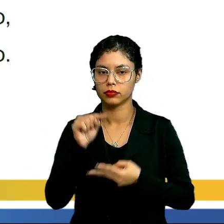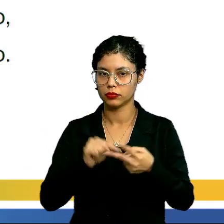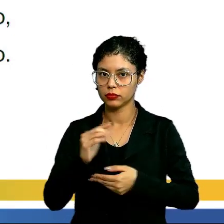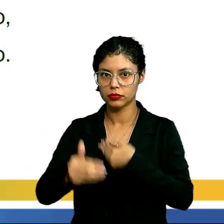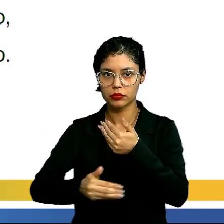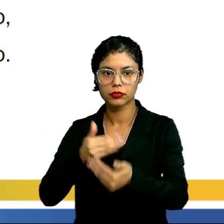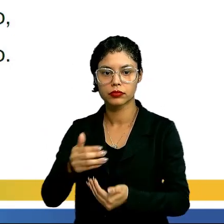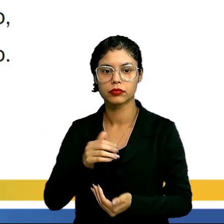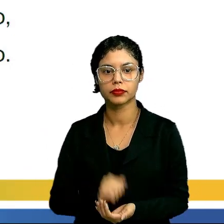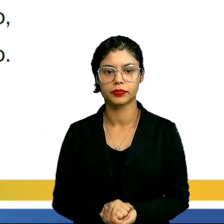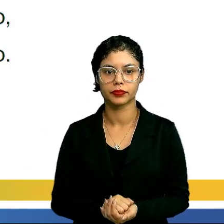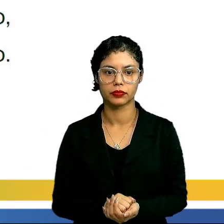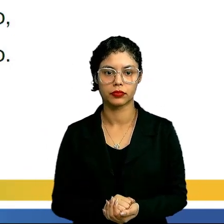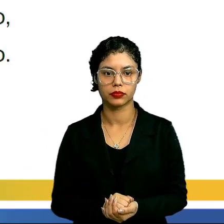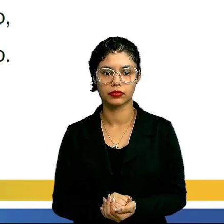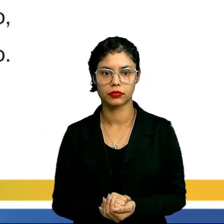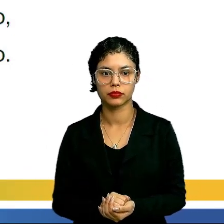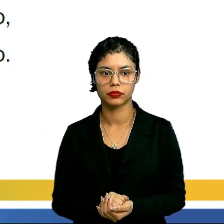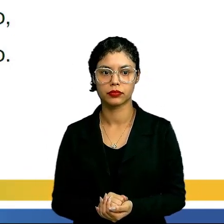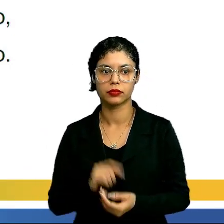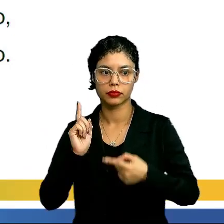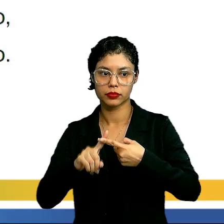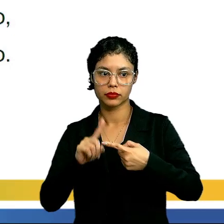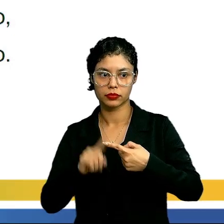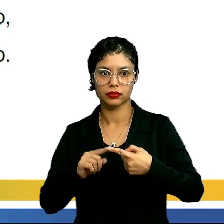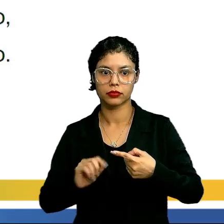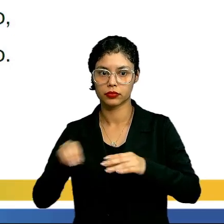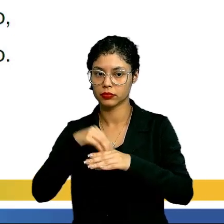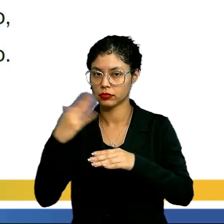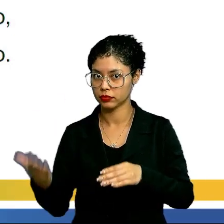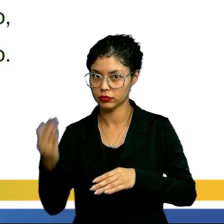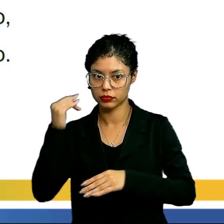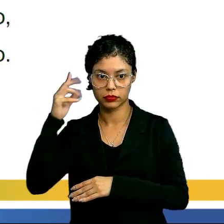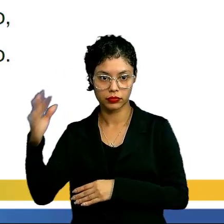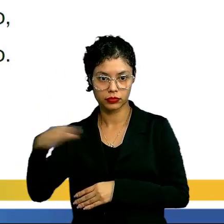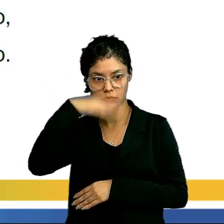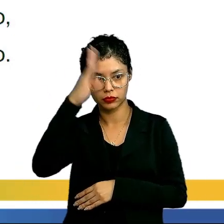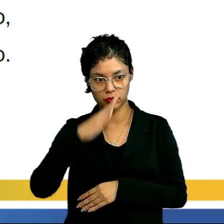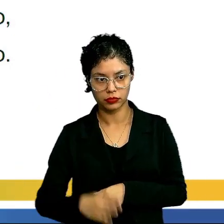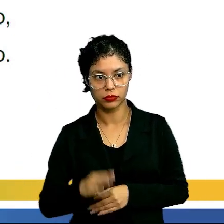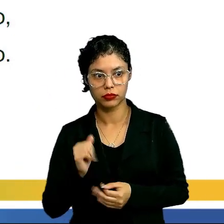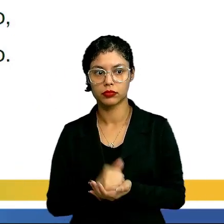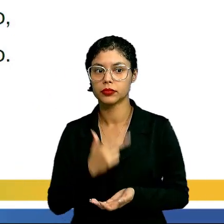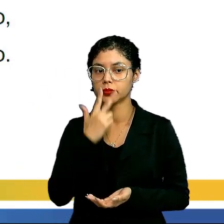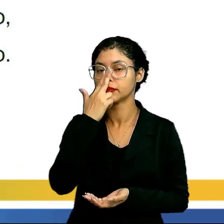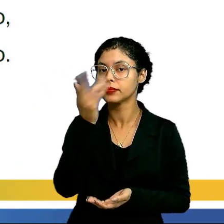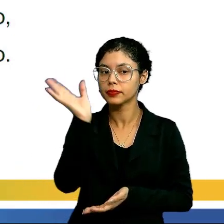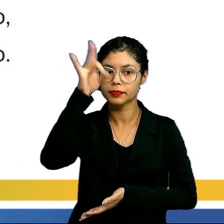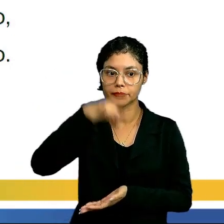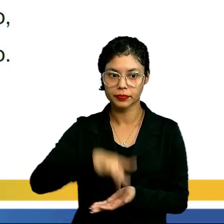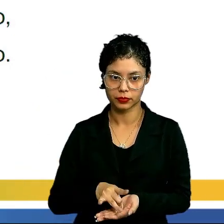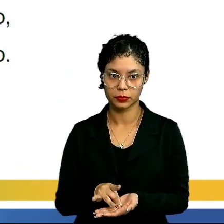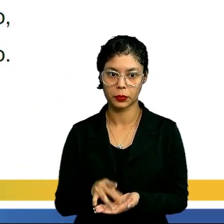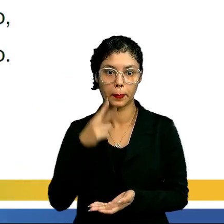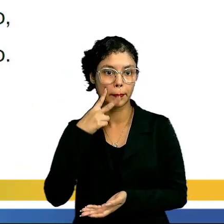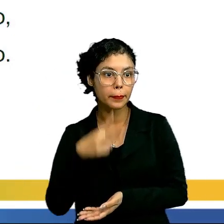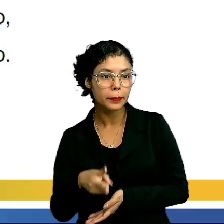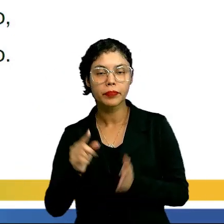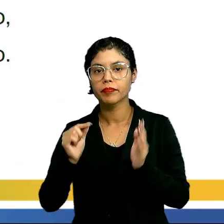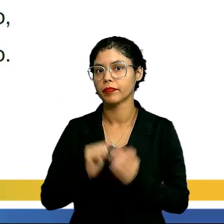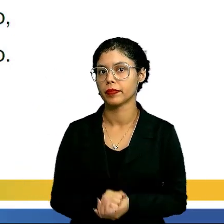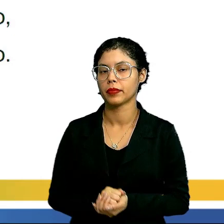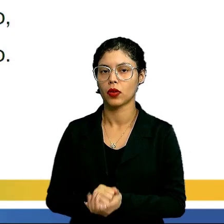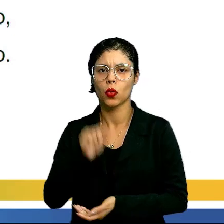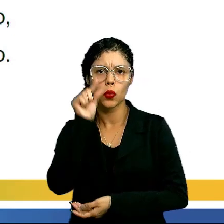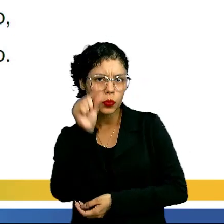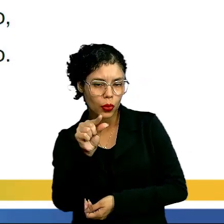dois desenvolvimentos dele. A primeira tese foi, fora da ficção no Brasil, semelhante é a realidade, visto que